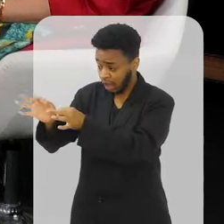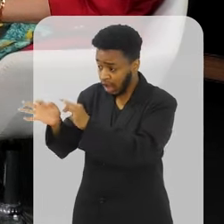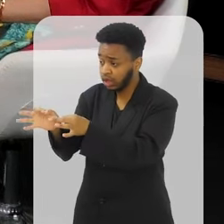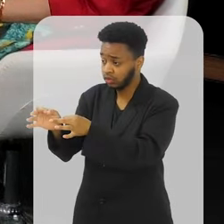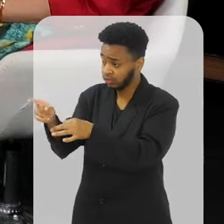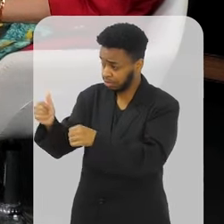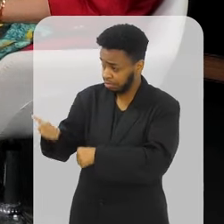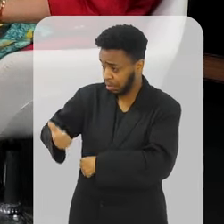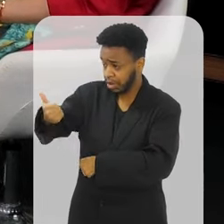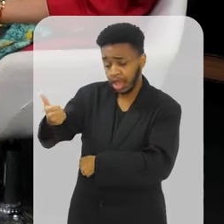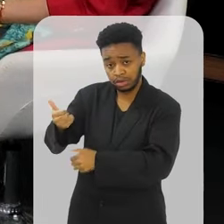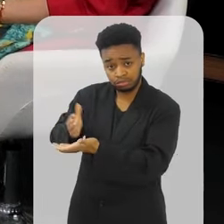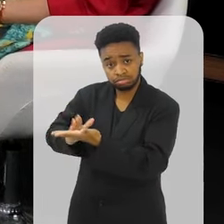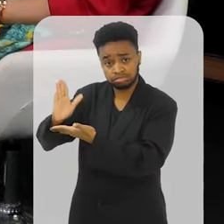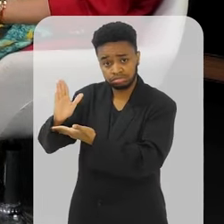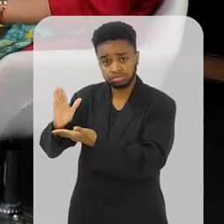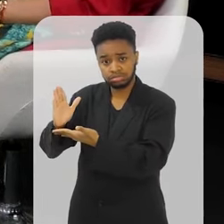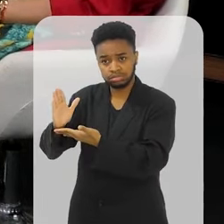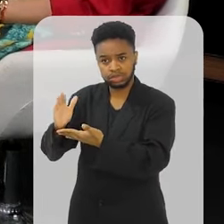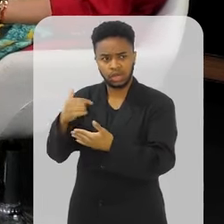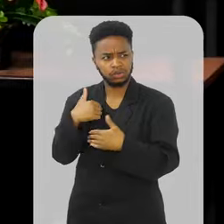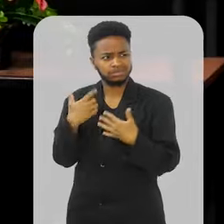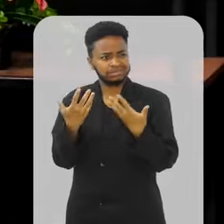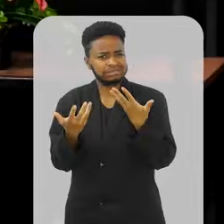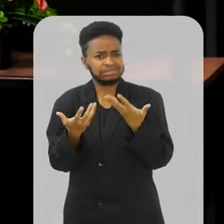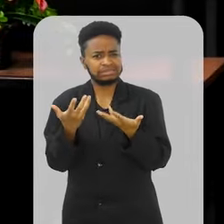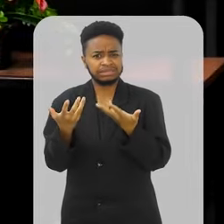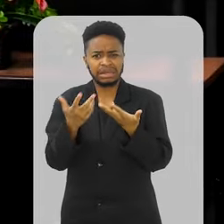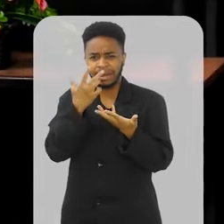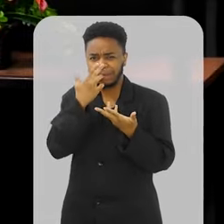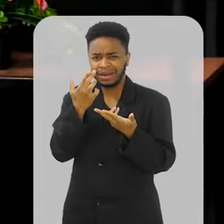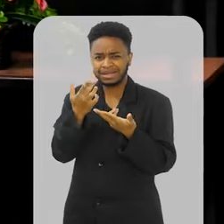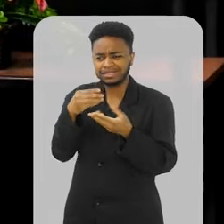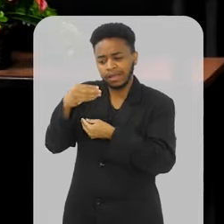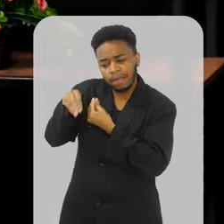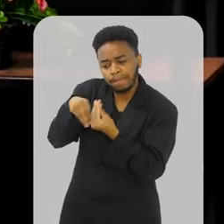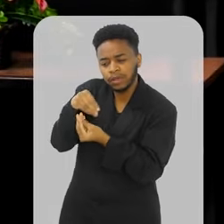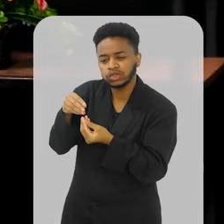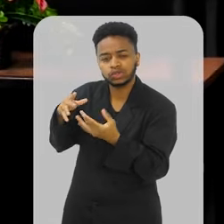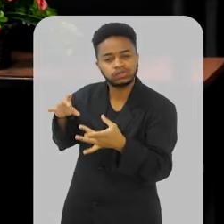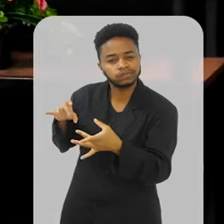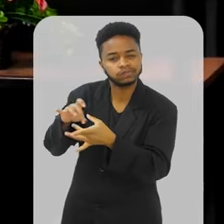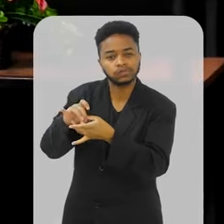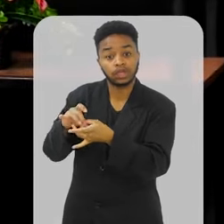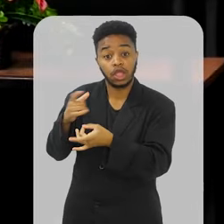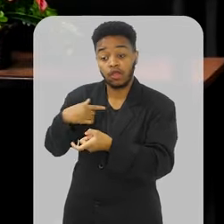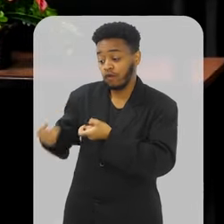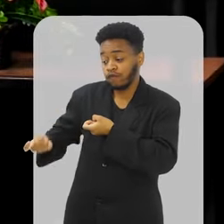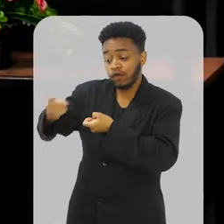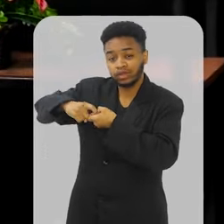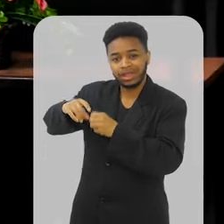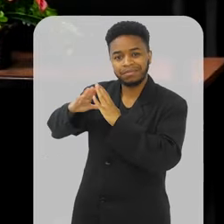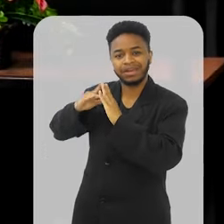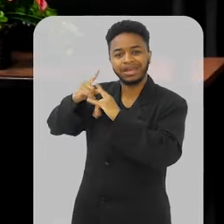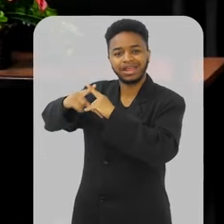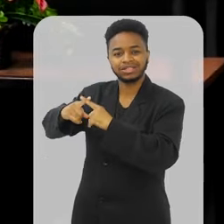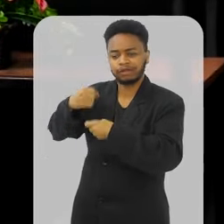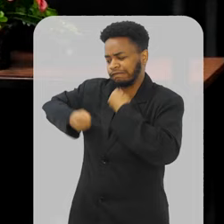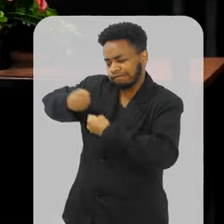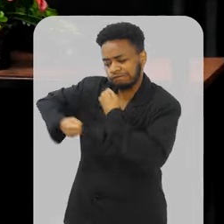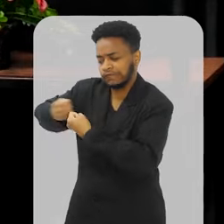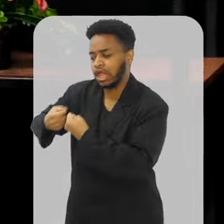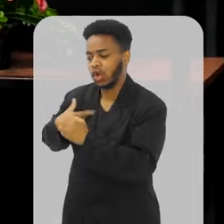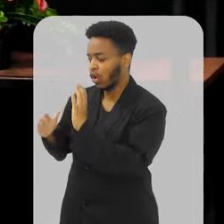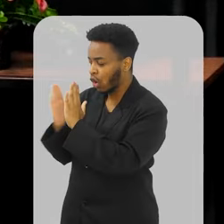ele não é isso mesmo o senhor tá em primeiro lugar eu fui me vendo cada vez mais preso envolvido voltei correndo pra igreja de São